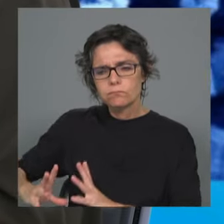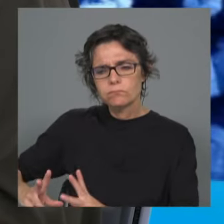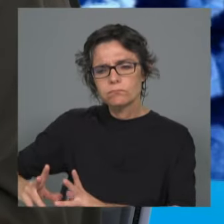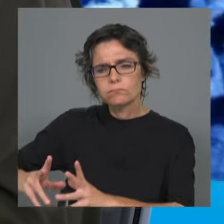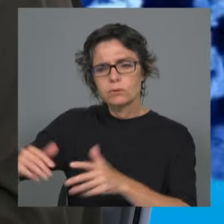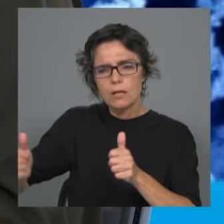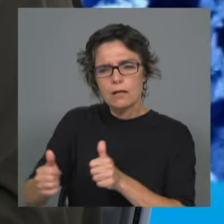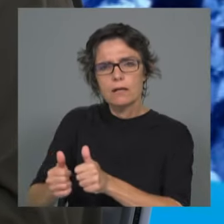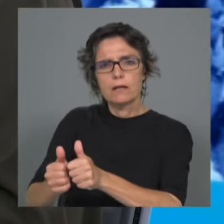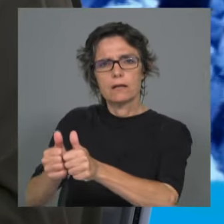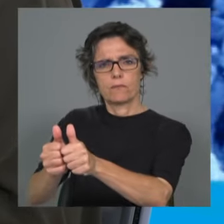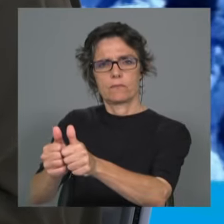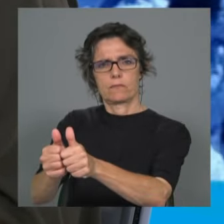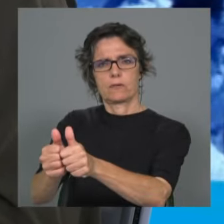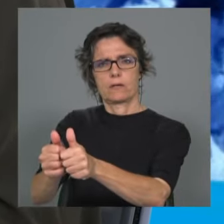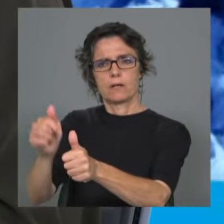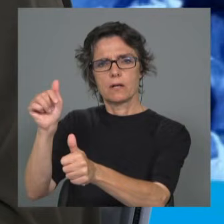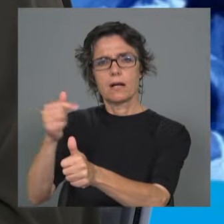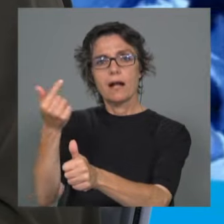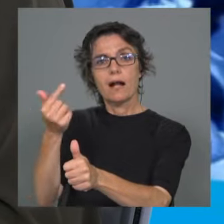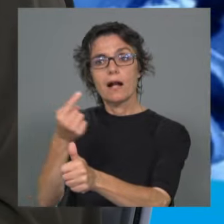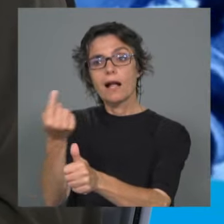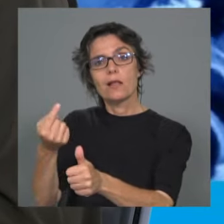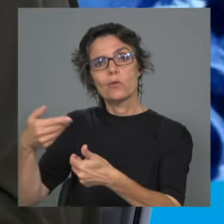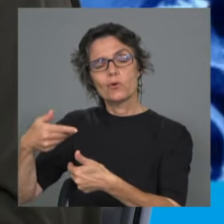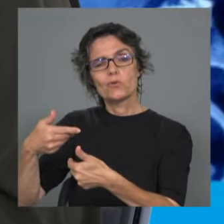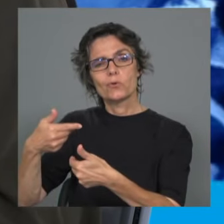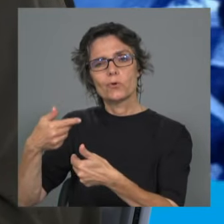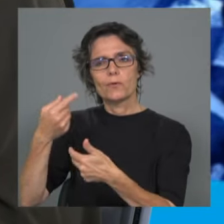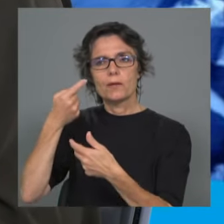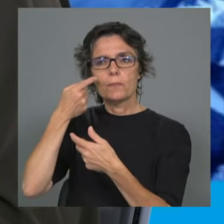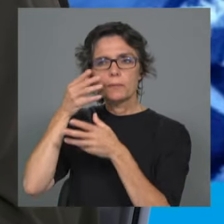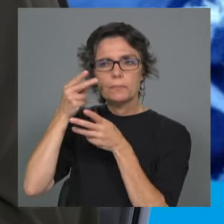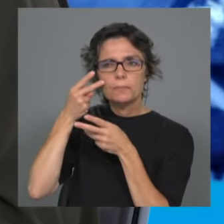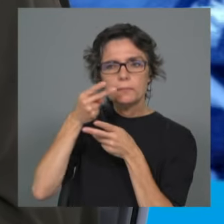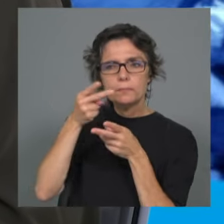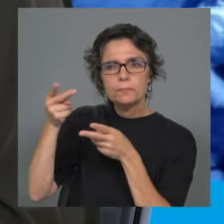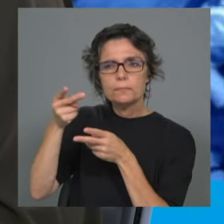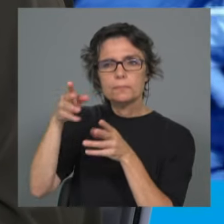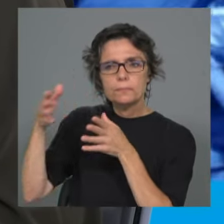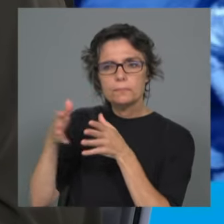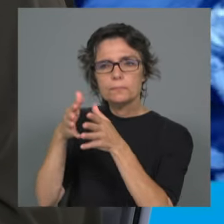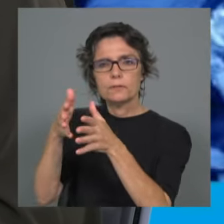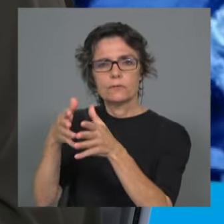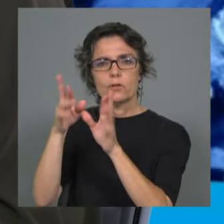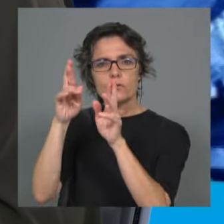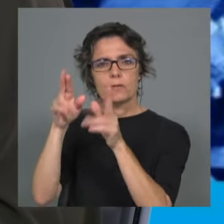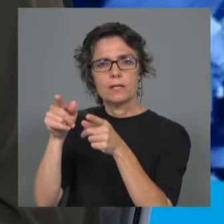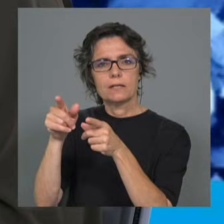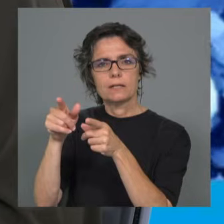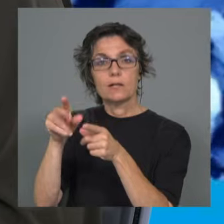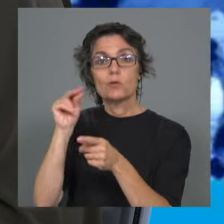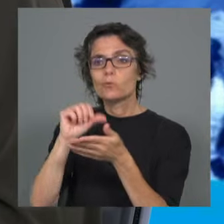a olhar para o meu caminho, para a minha vida com esperança e não